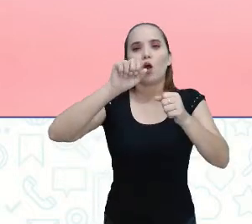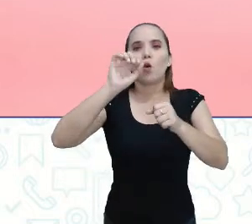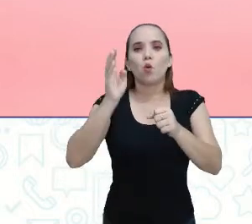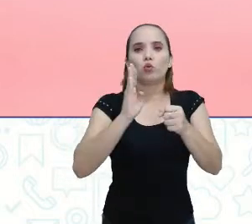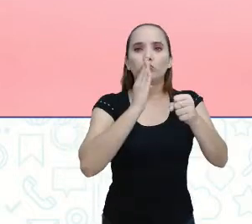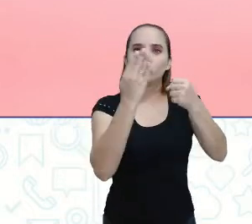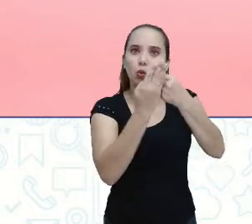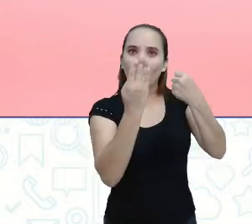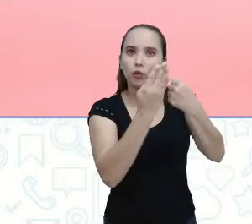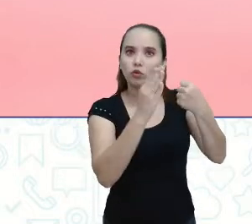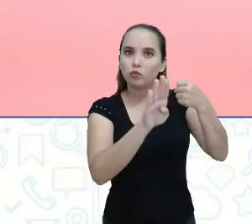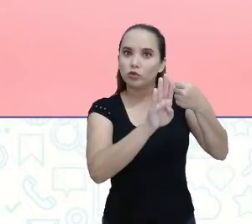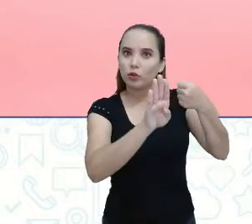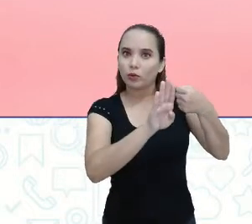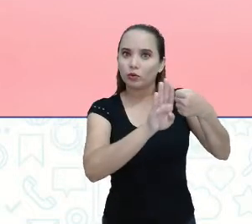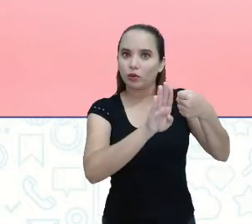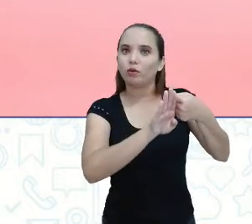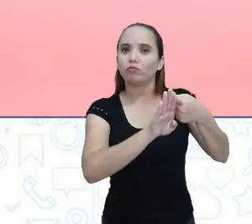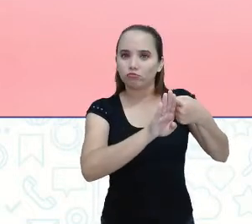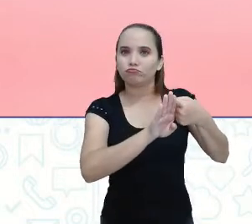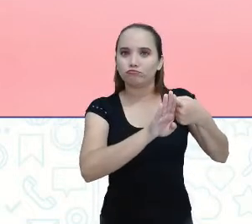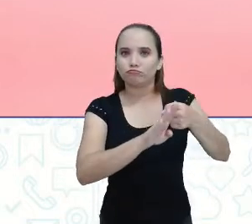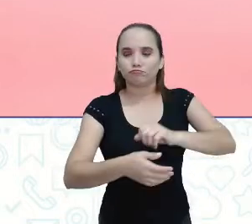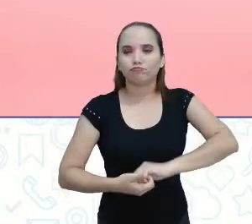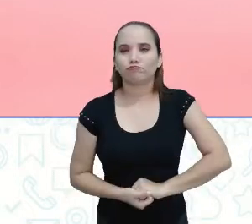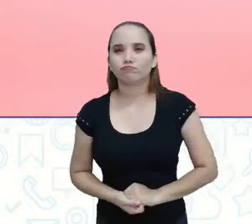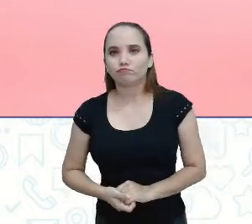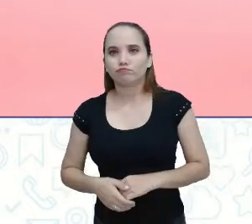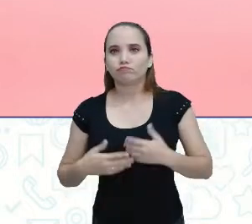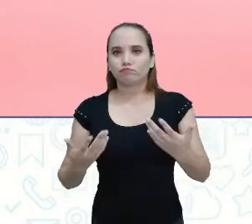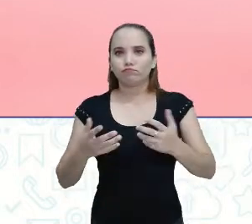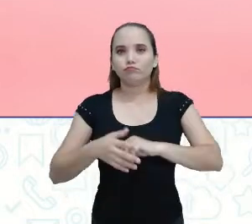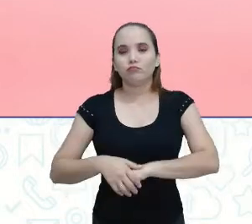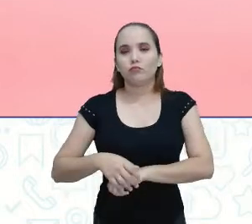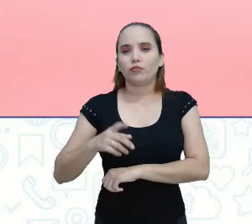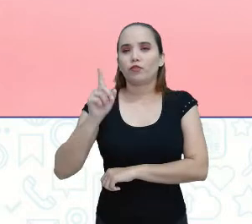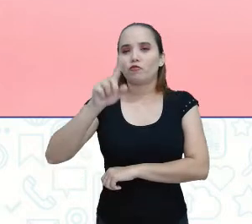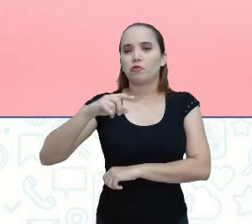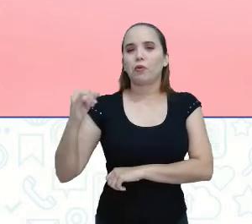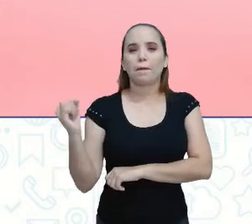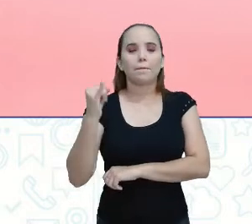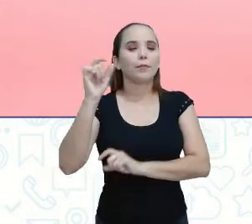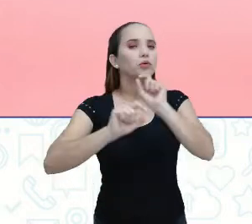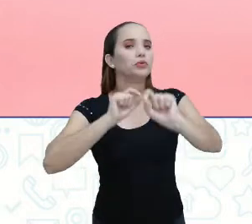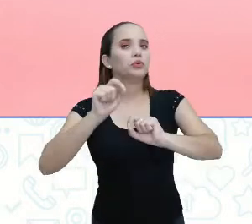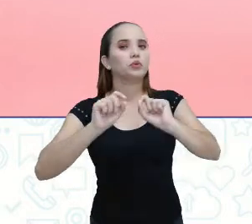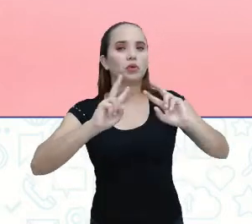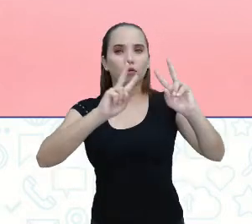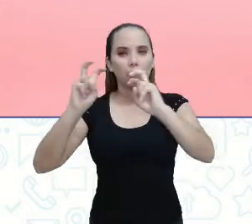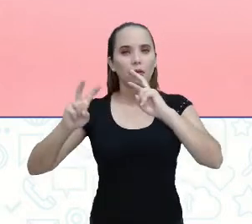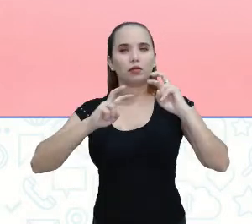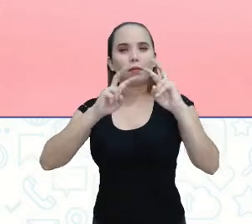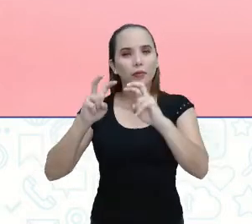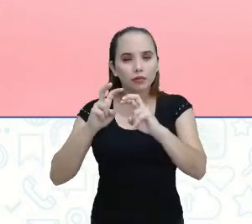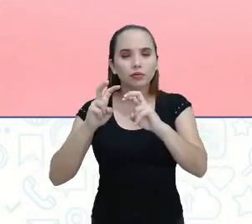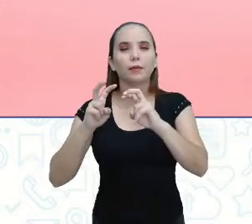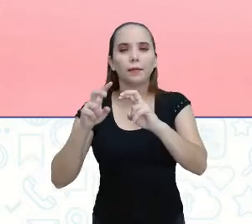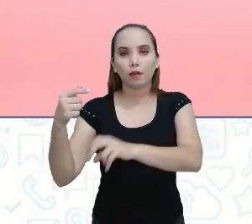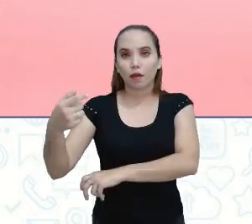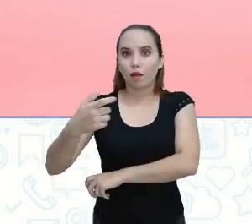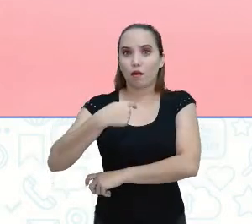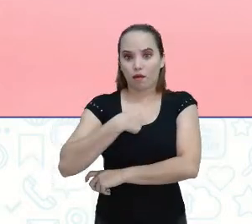Mas, geralmente, substantivos. E aí, é importante a gente perceber que eu posso